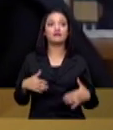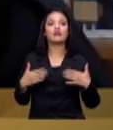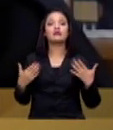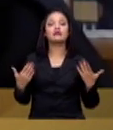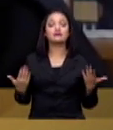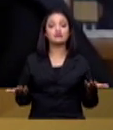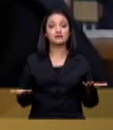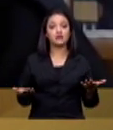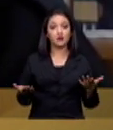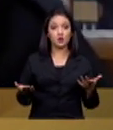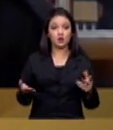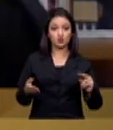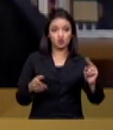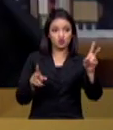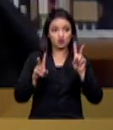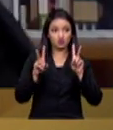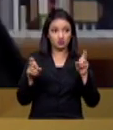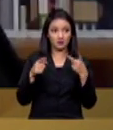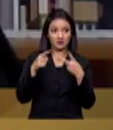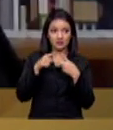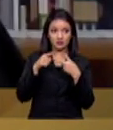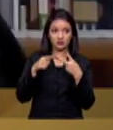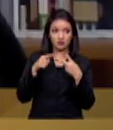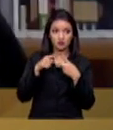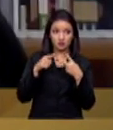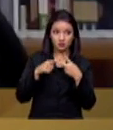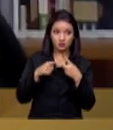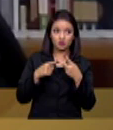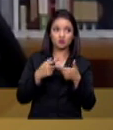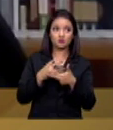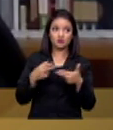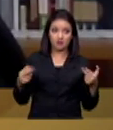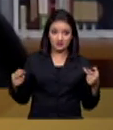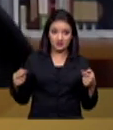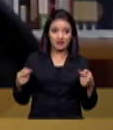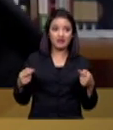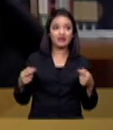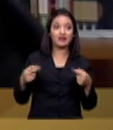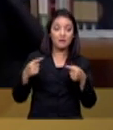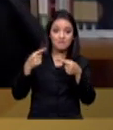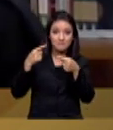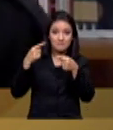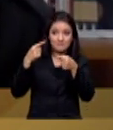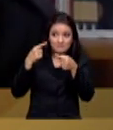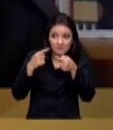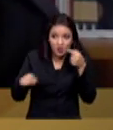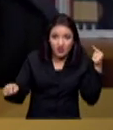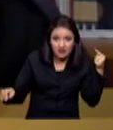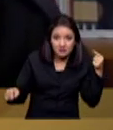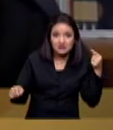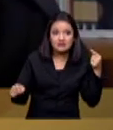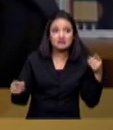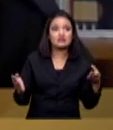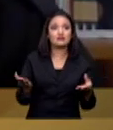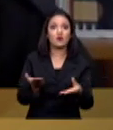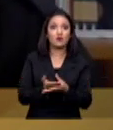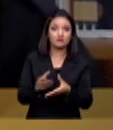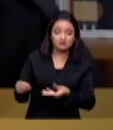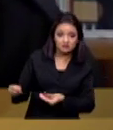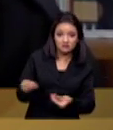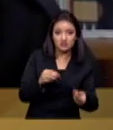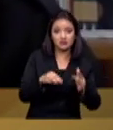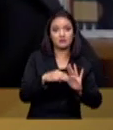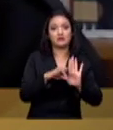tocante às duas hipóteses em que há proibição de concessão da cautelar, eu